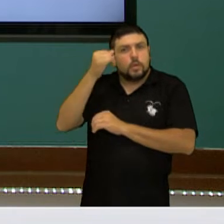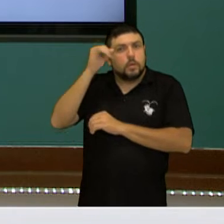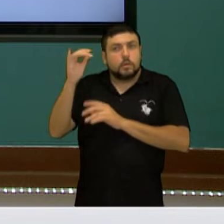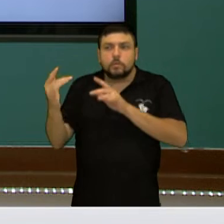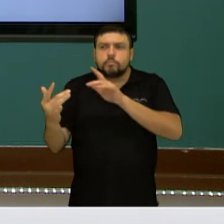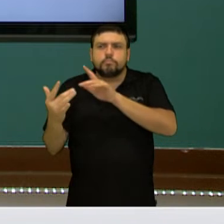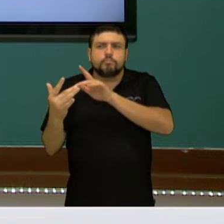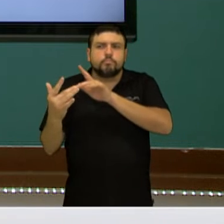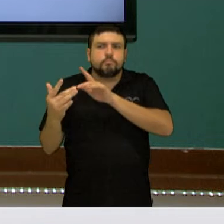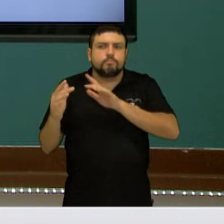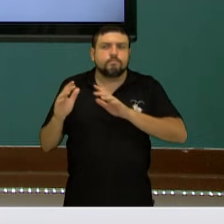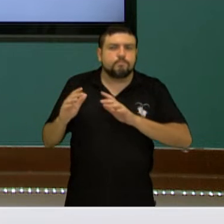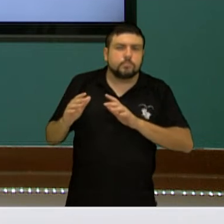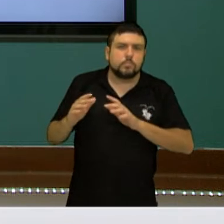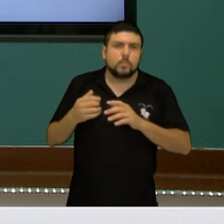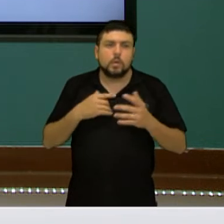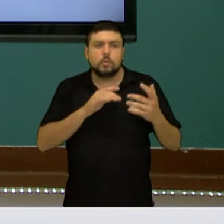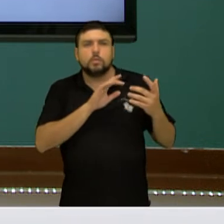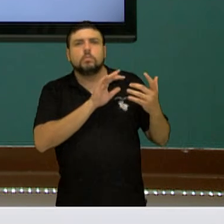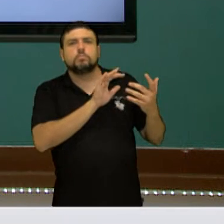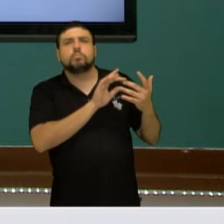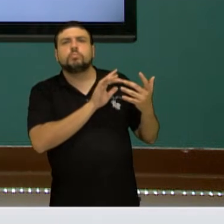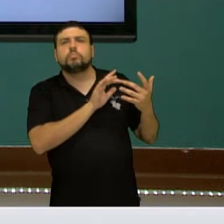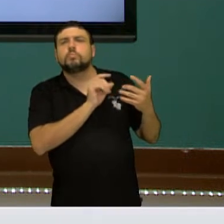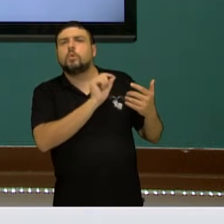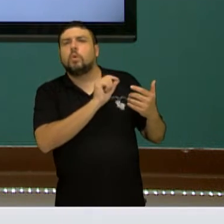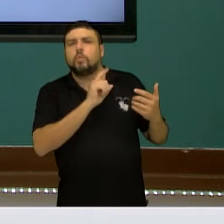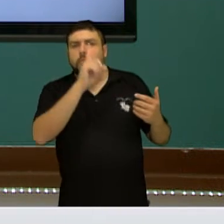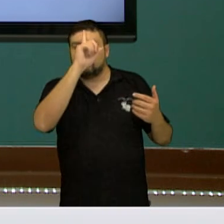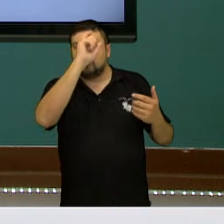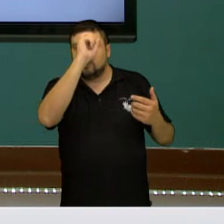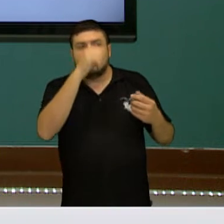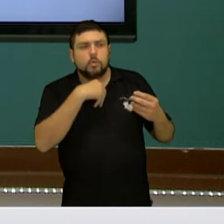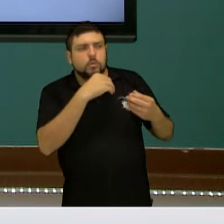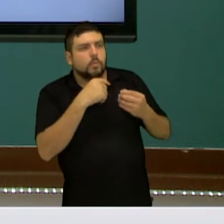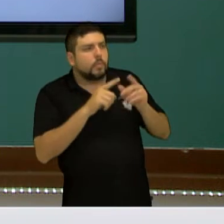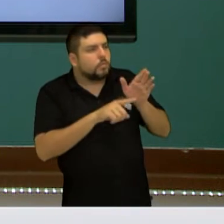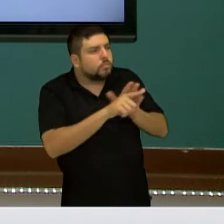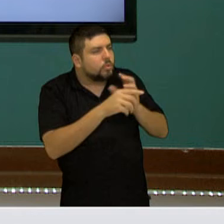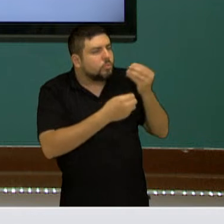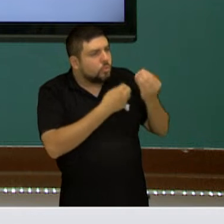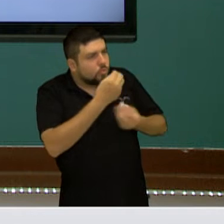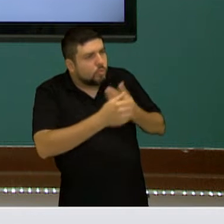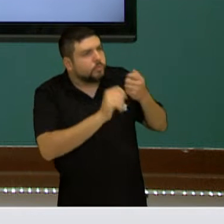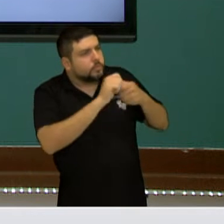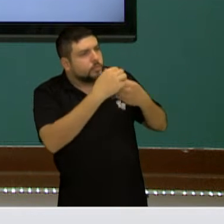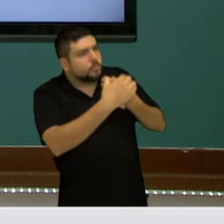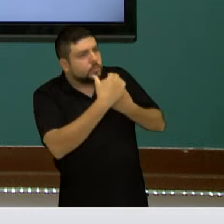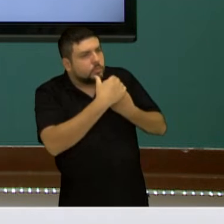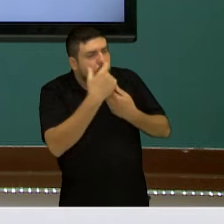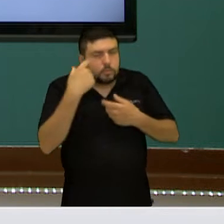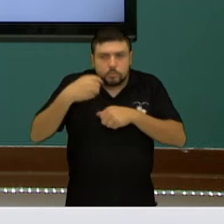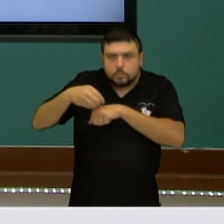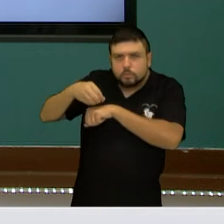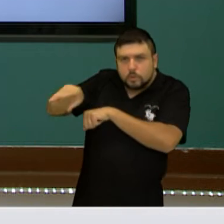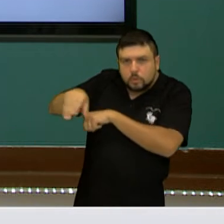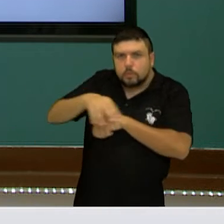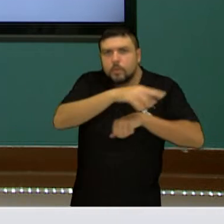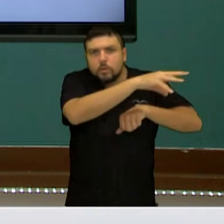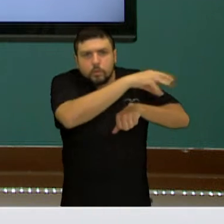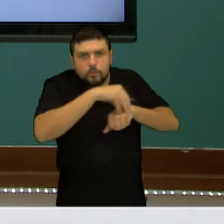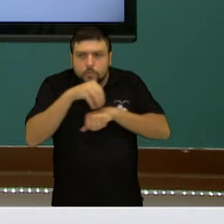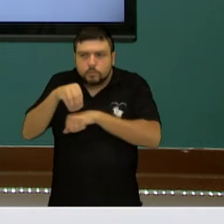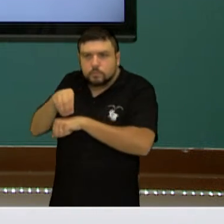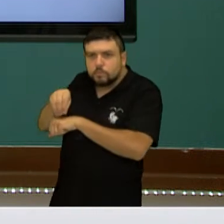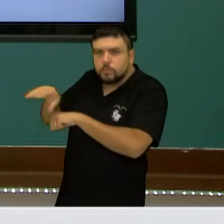com os postos de saúde. Eles vão estar orientando o que deve fazer, o que não deve, a medicação, ok? A maioria dos postos